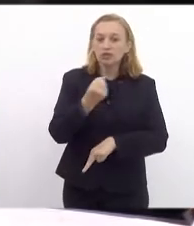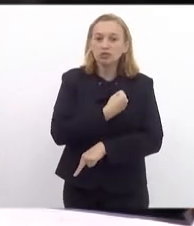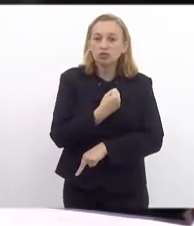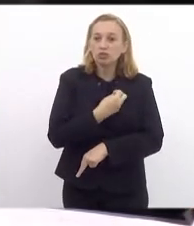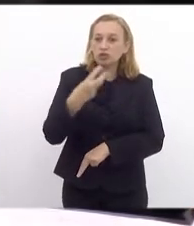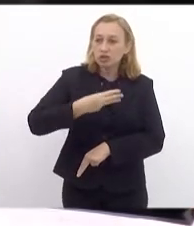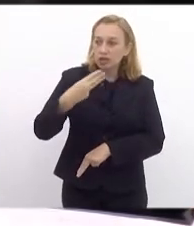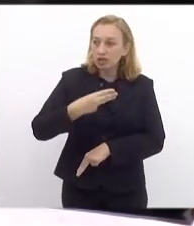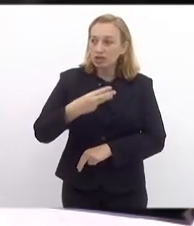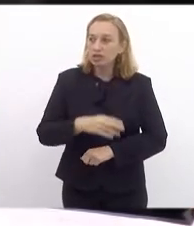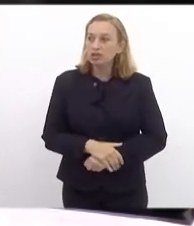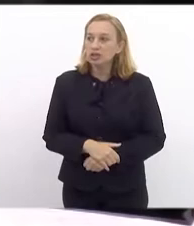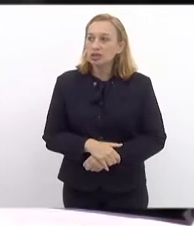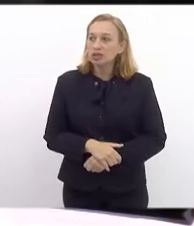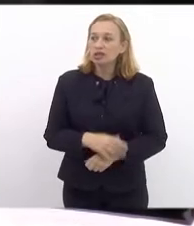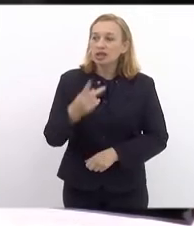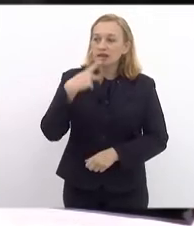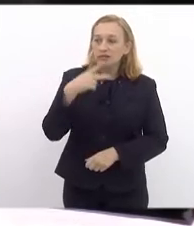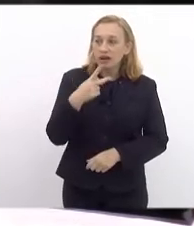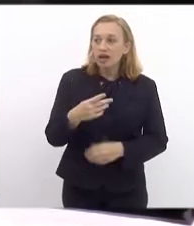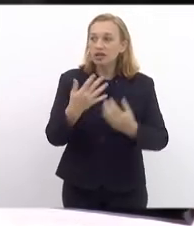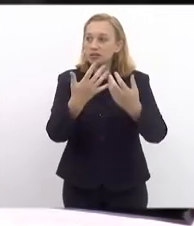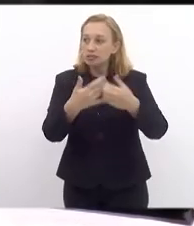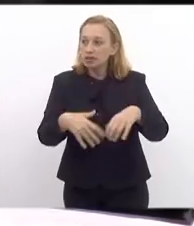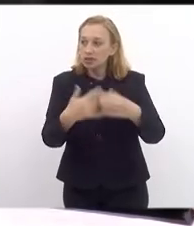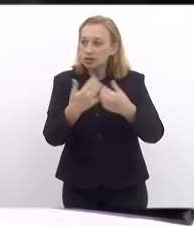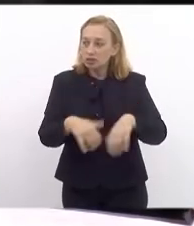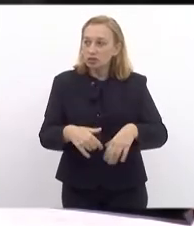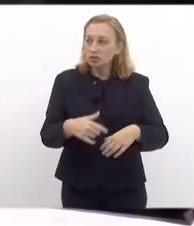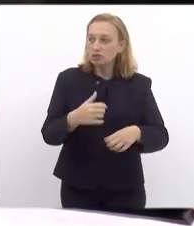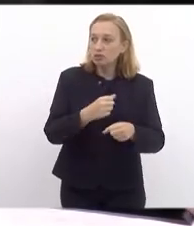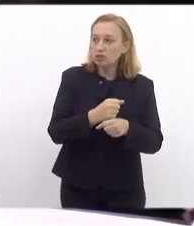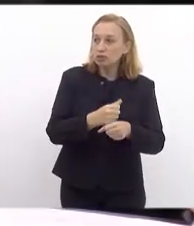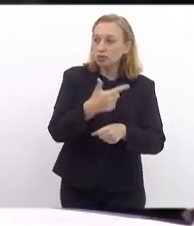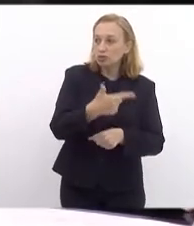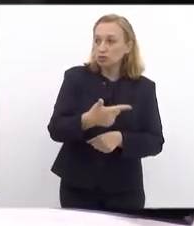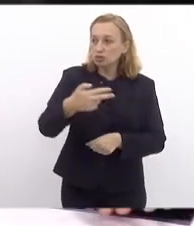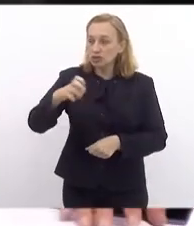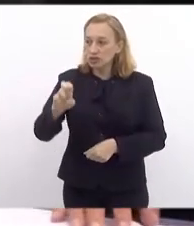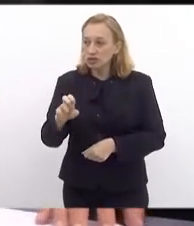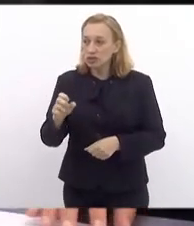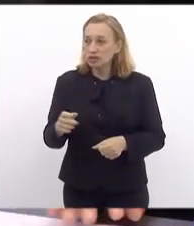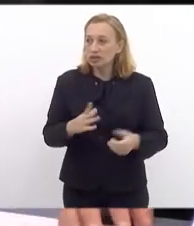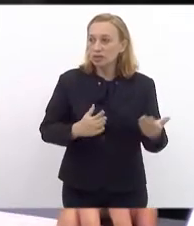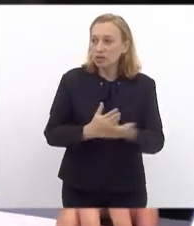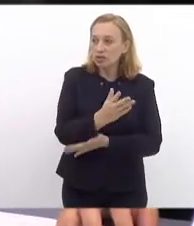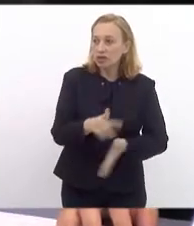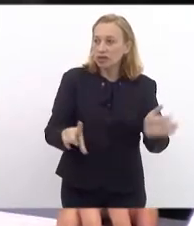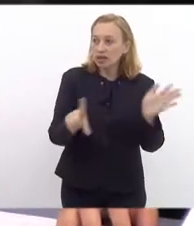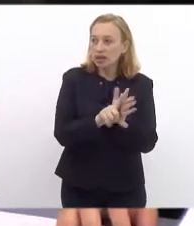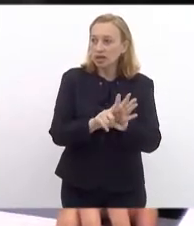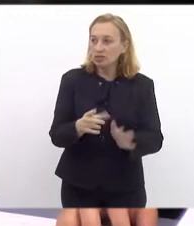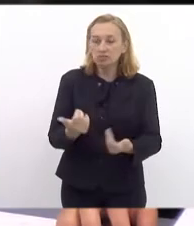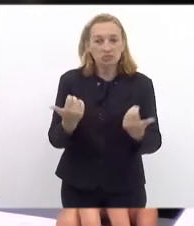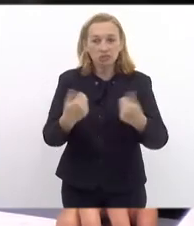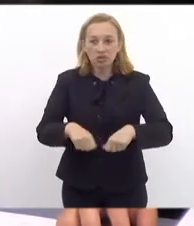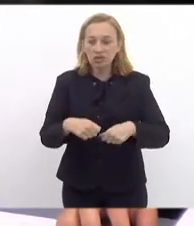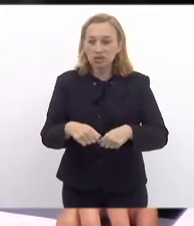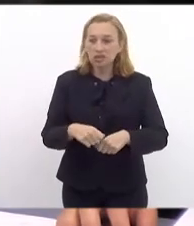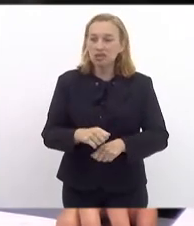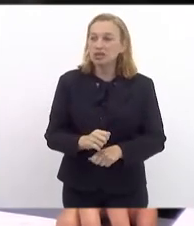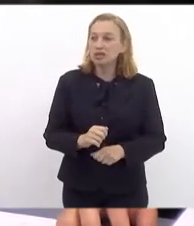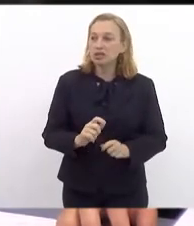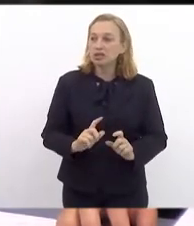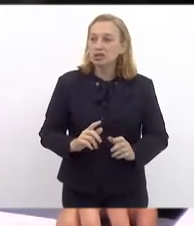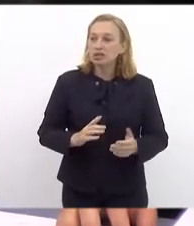trata excepcionalmente de Petrópolis até 2025 a gente tem que aprovada a Lei ela não precisa passar e